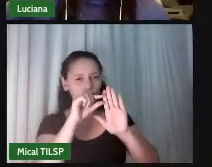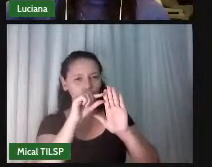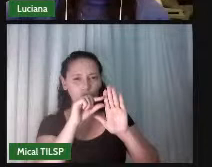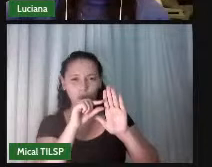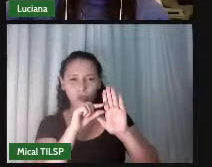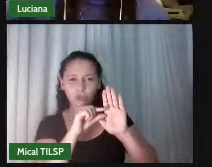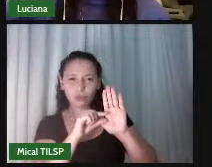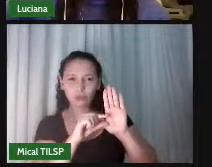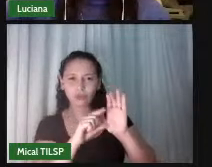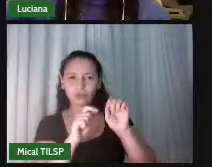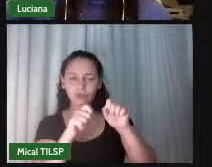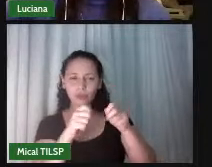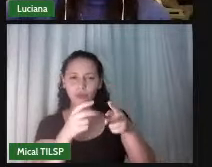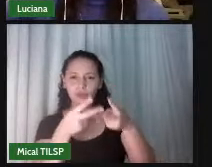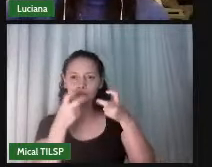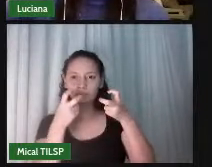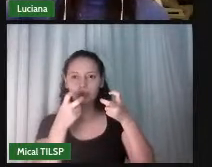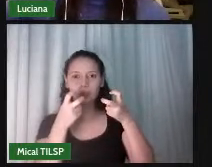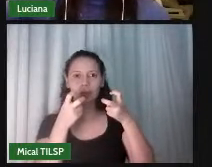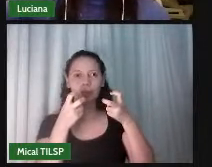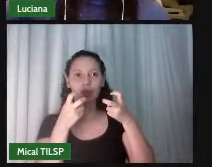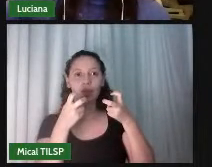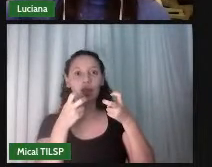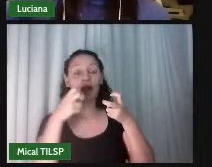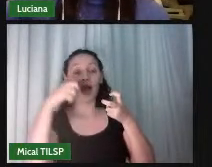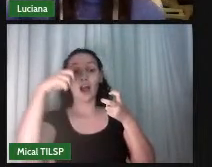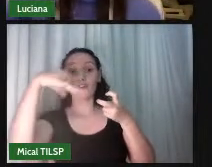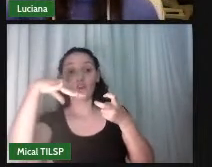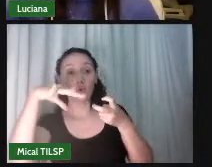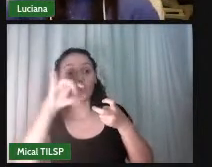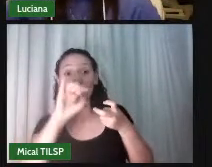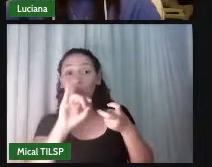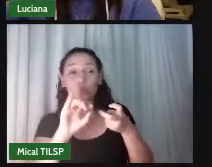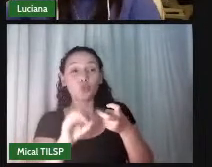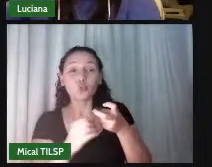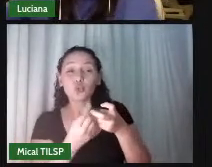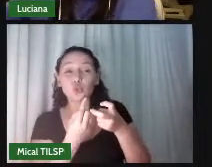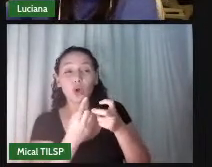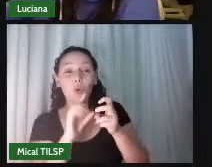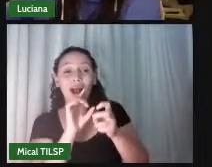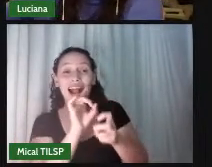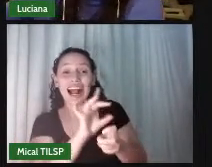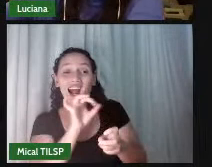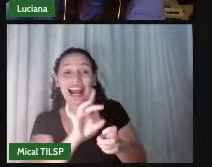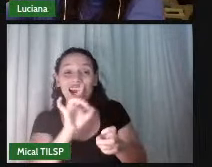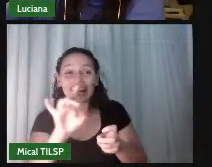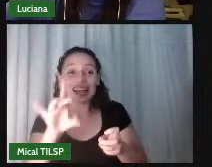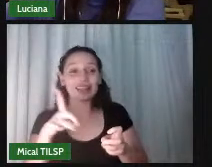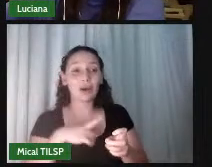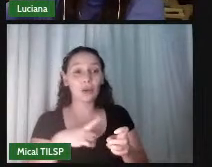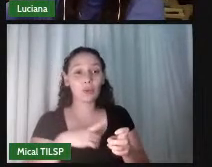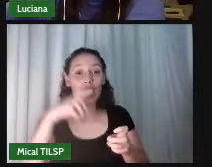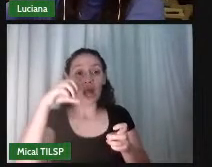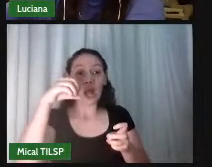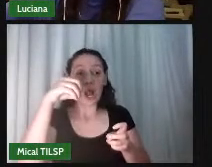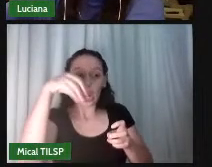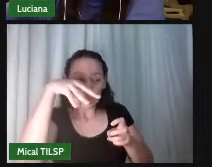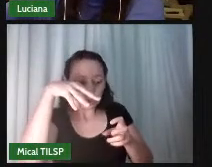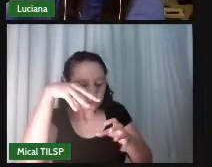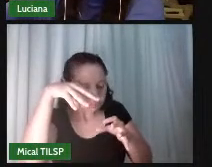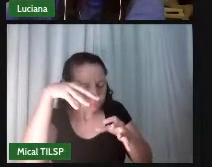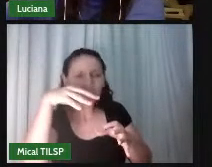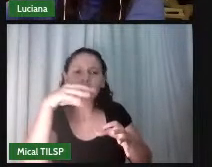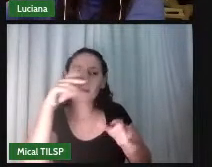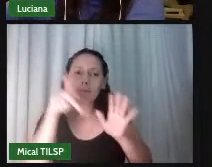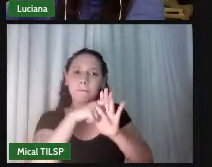de identificação, e a fluorescência, ela é única nos materiais. Então, cada material tem a sua fluorescência, é muito diferente de uma marca para